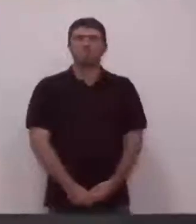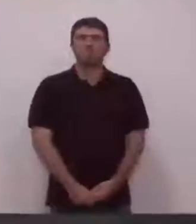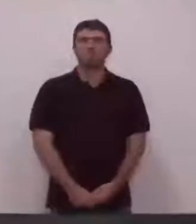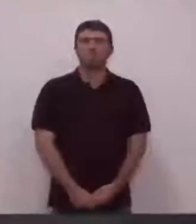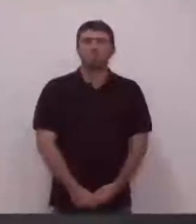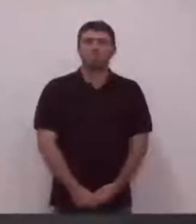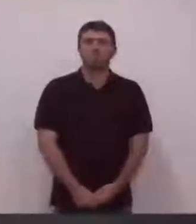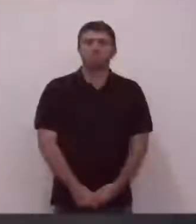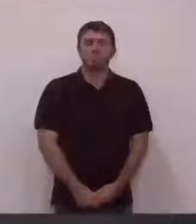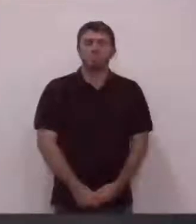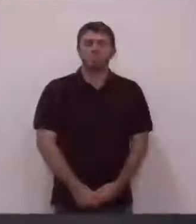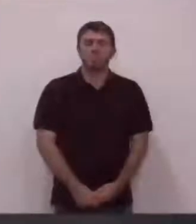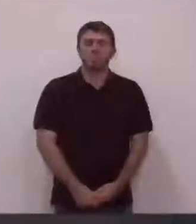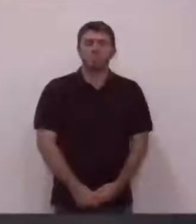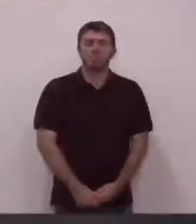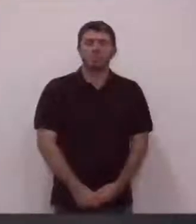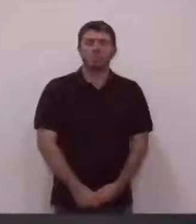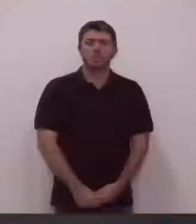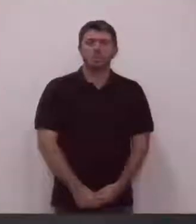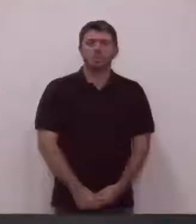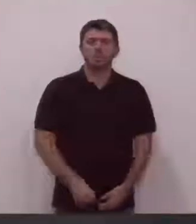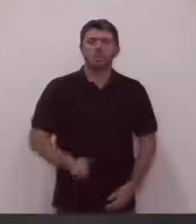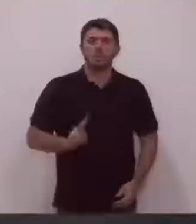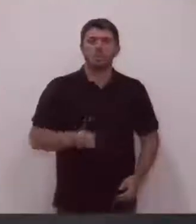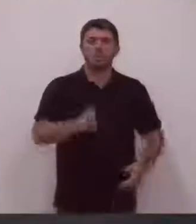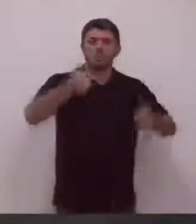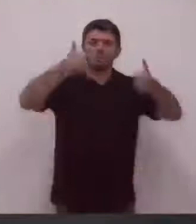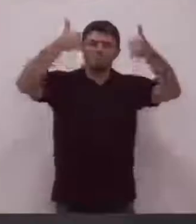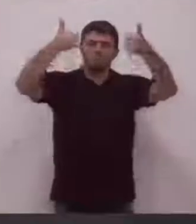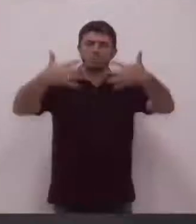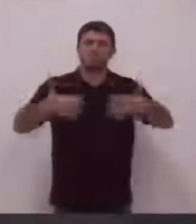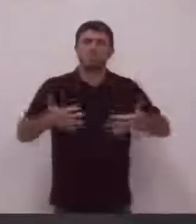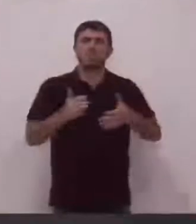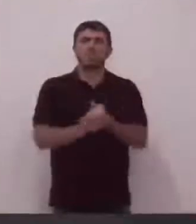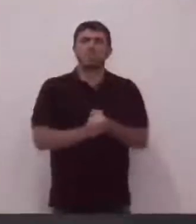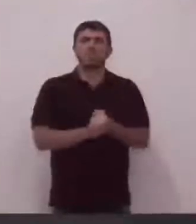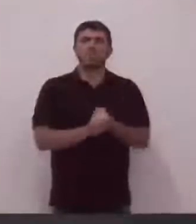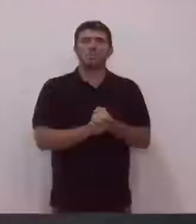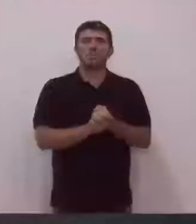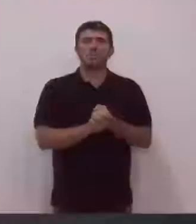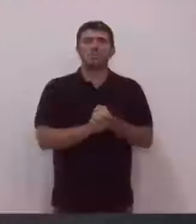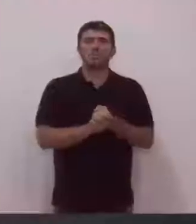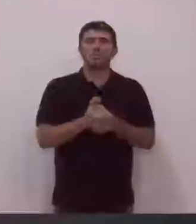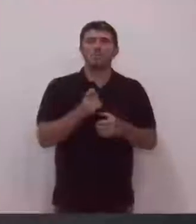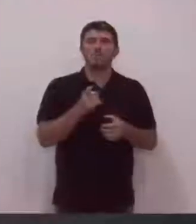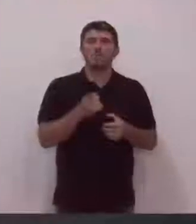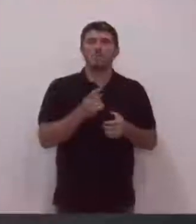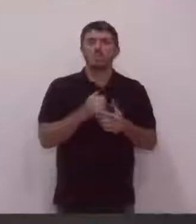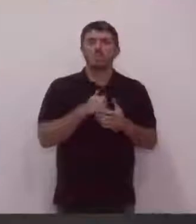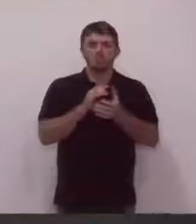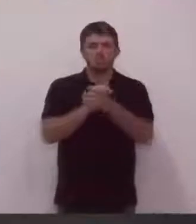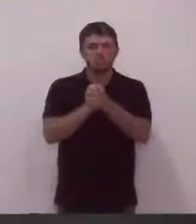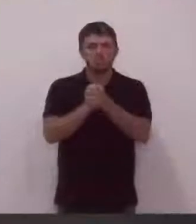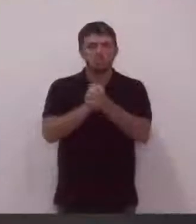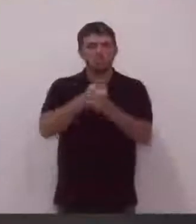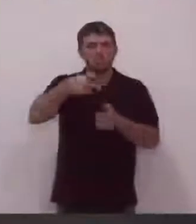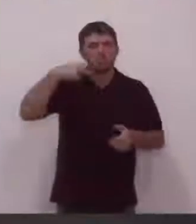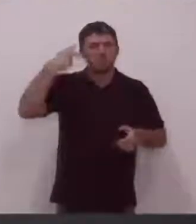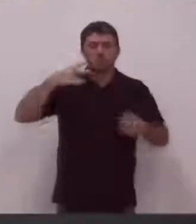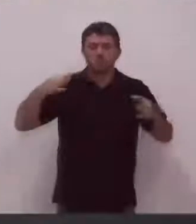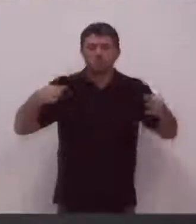Continua a justificativa. Mais algum vereador? Peço a palavra, senhor presidente. Tem a palavra, vereador. Bom, eu cumprimento a todos os vereadores pelo debate, acho